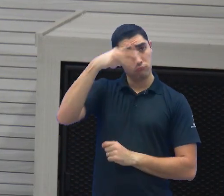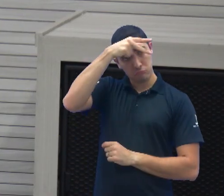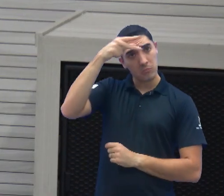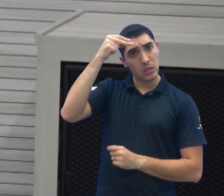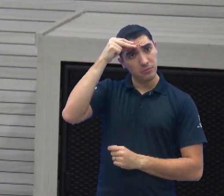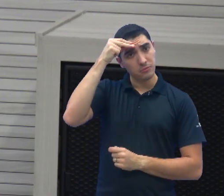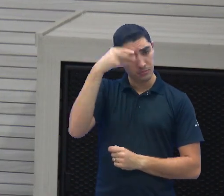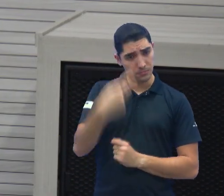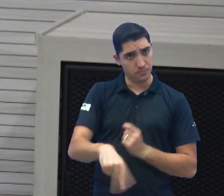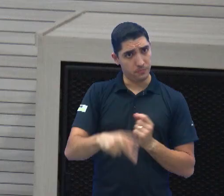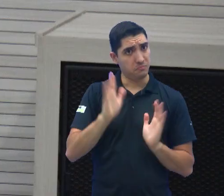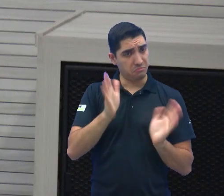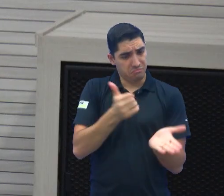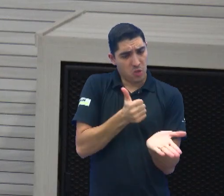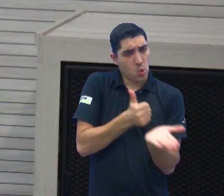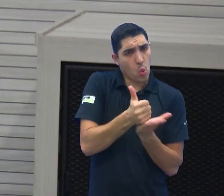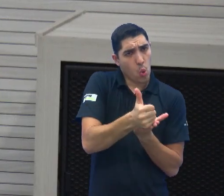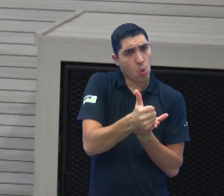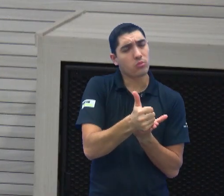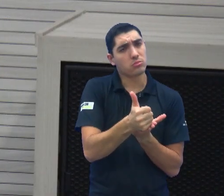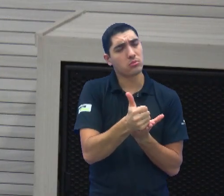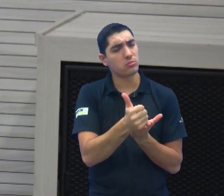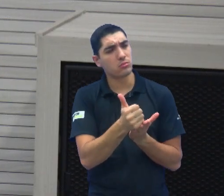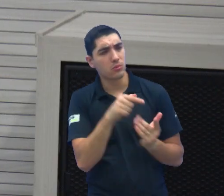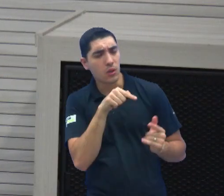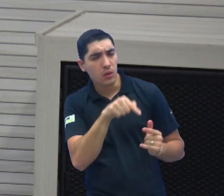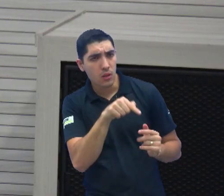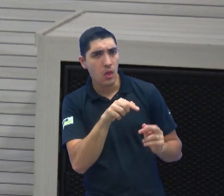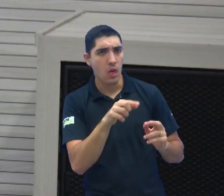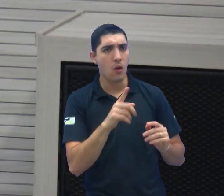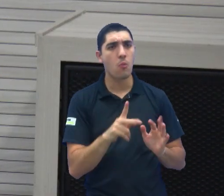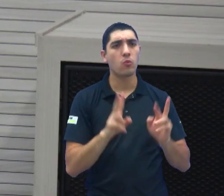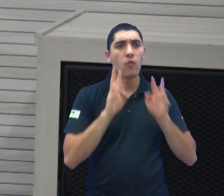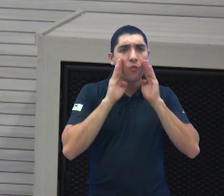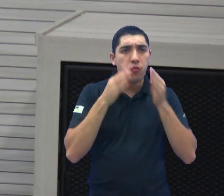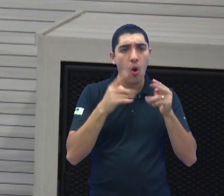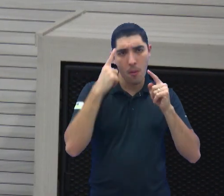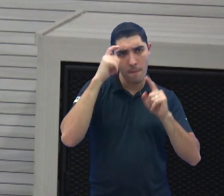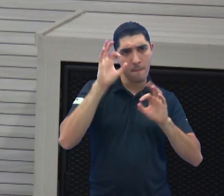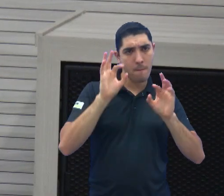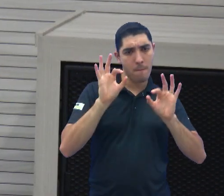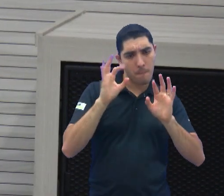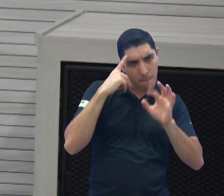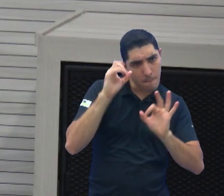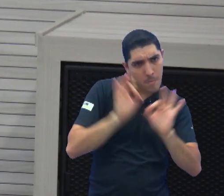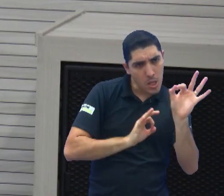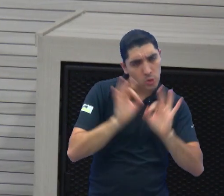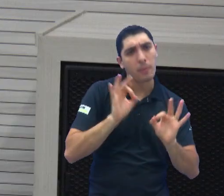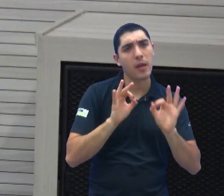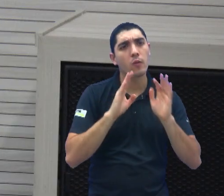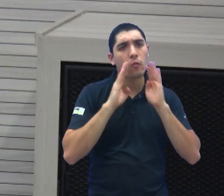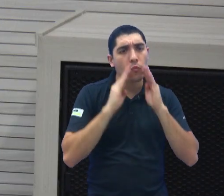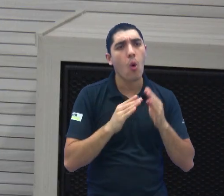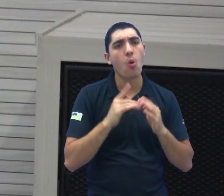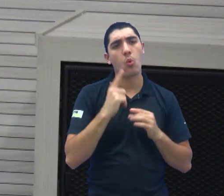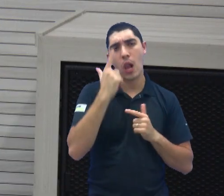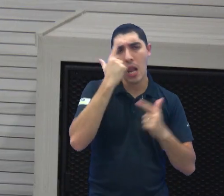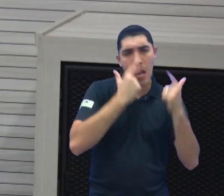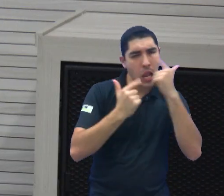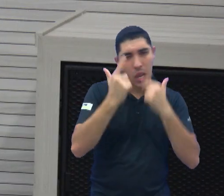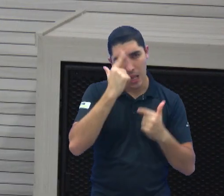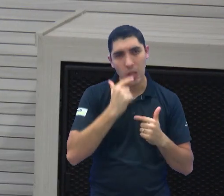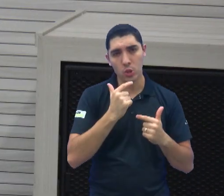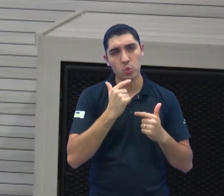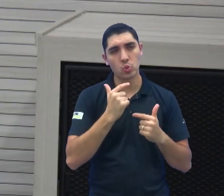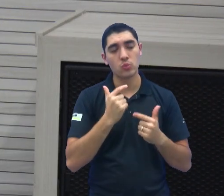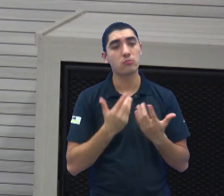Municipal, de uma consultoria no Plano Municipal de Gestão Integrada de Resíduos Sólidos, ou seja, da Secretaria